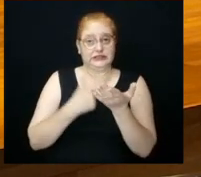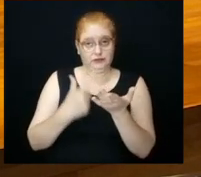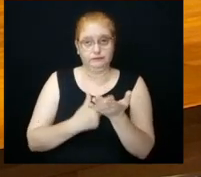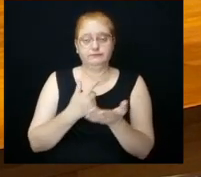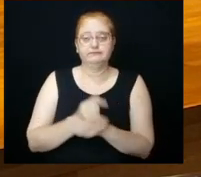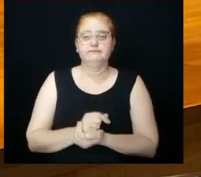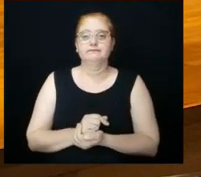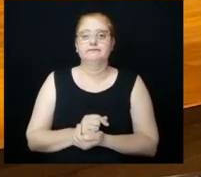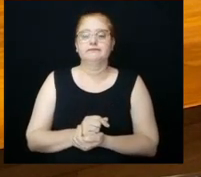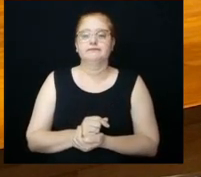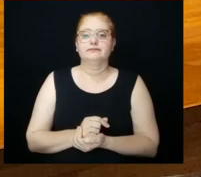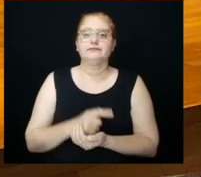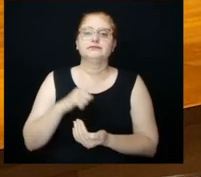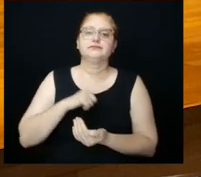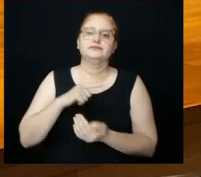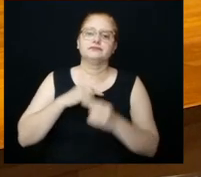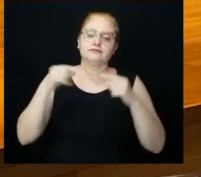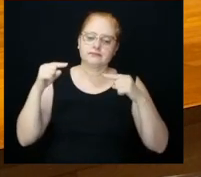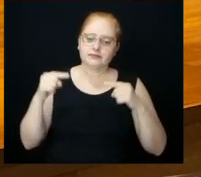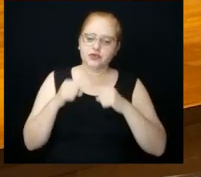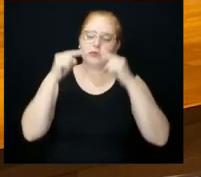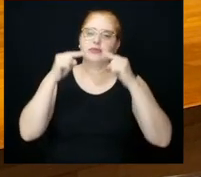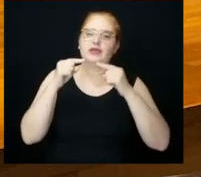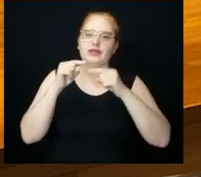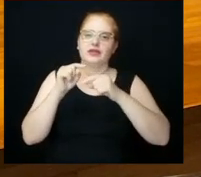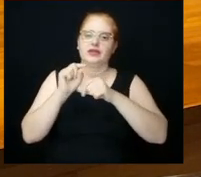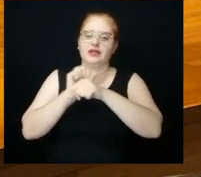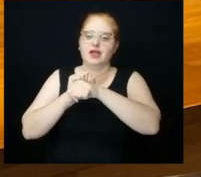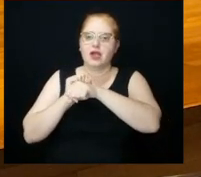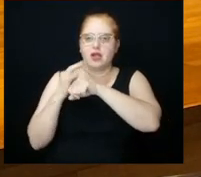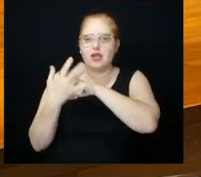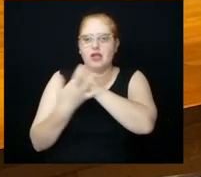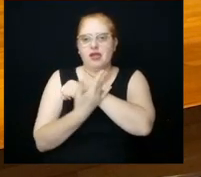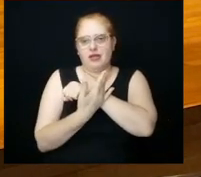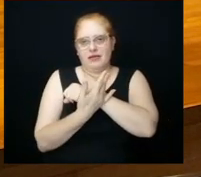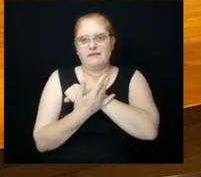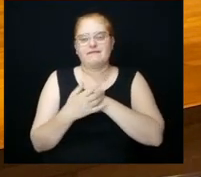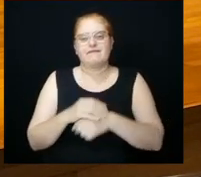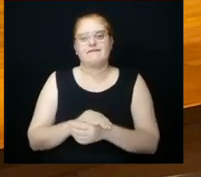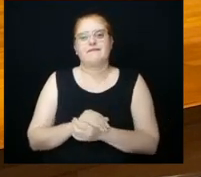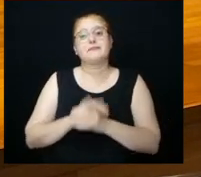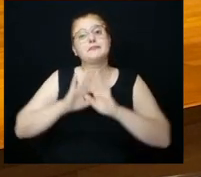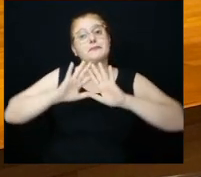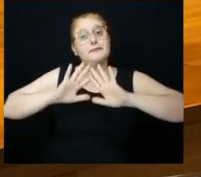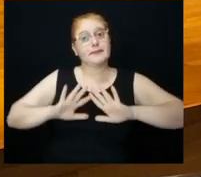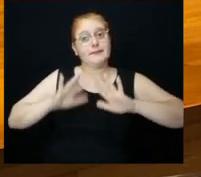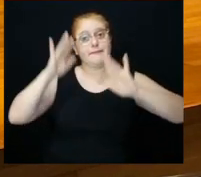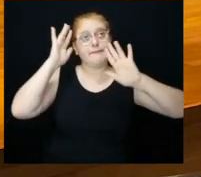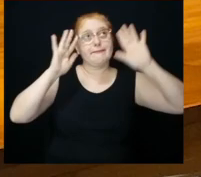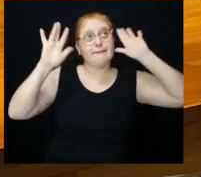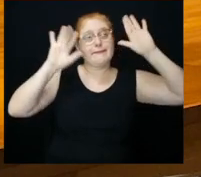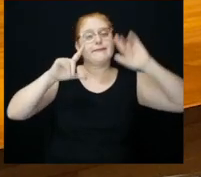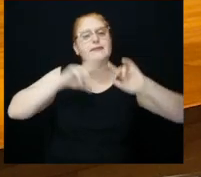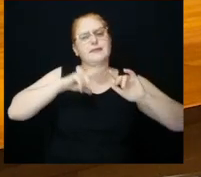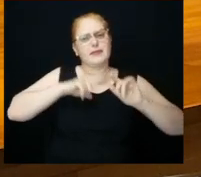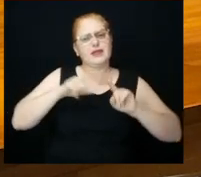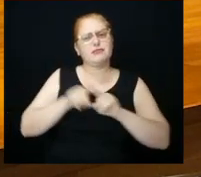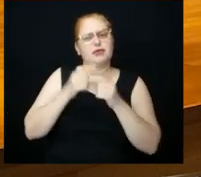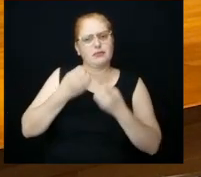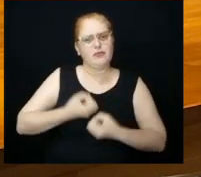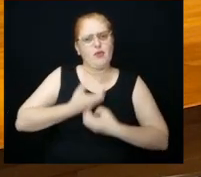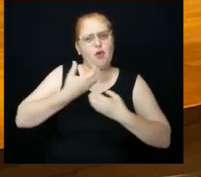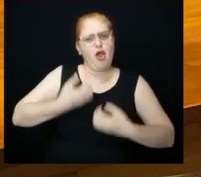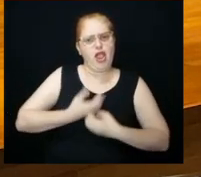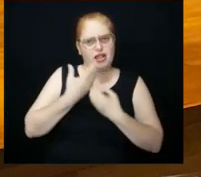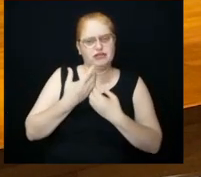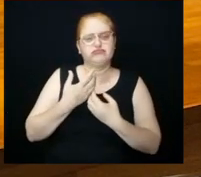um livro que tem a ver com o Covid-19. Então, mas imagina que tenha também toda uma poética em